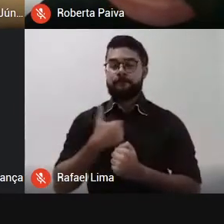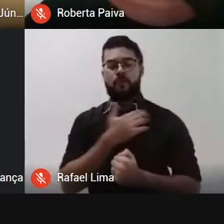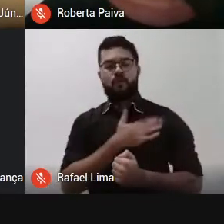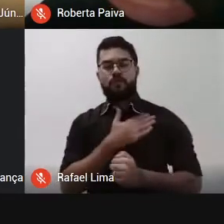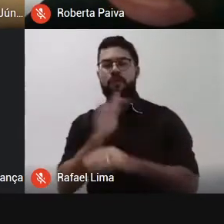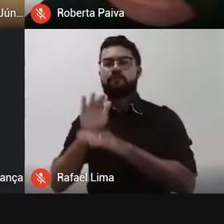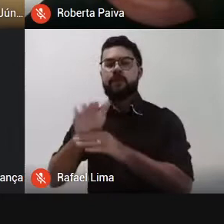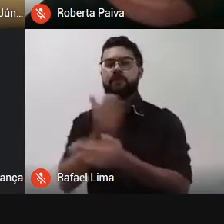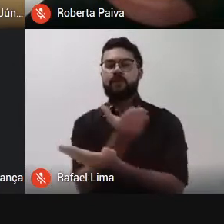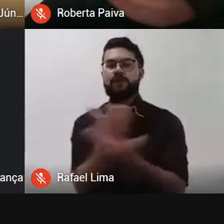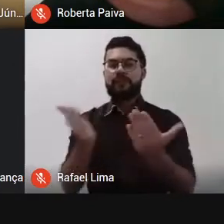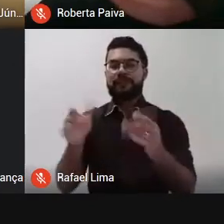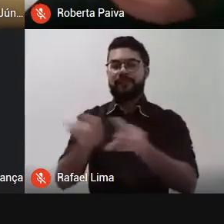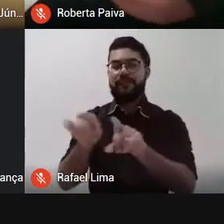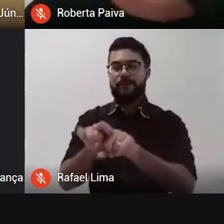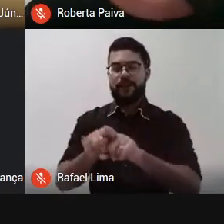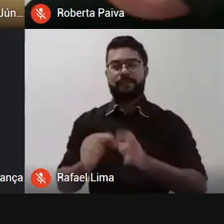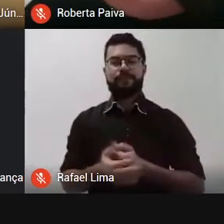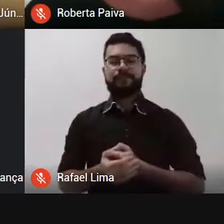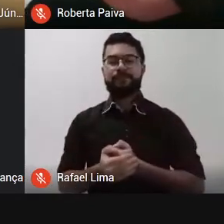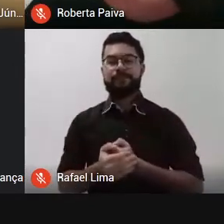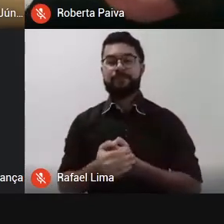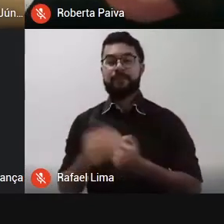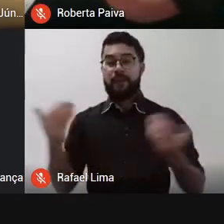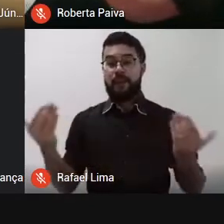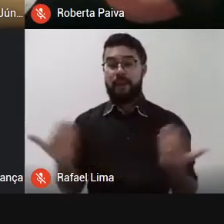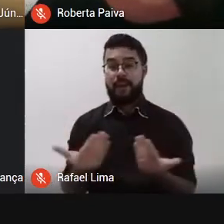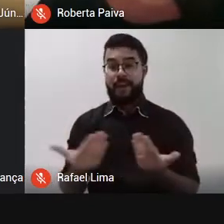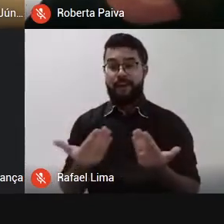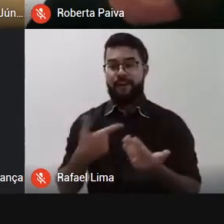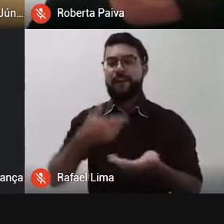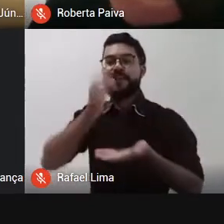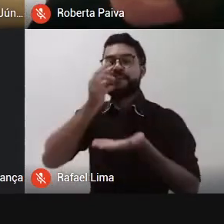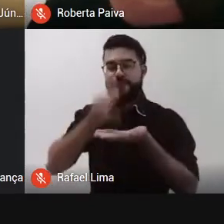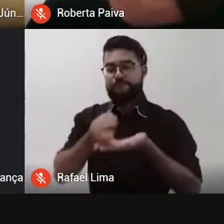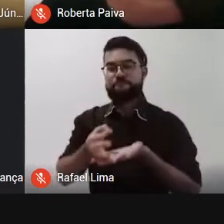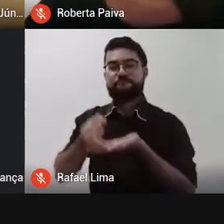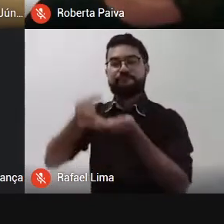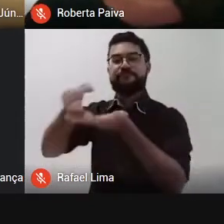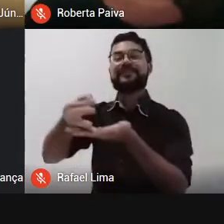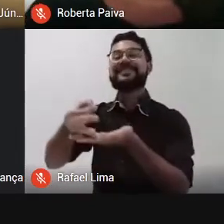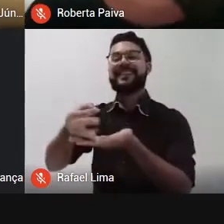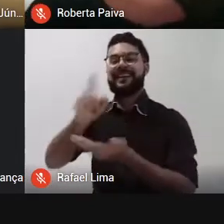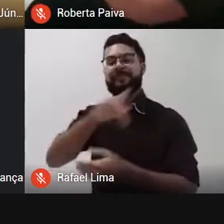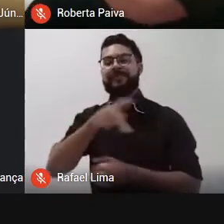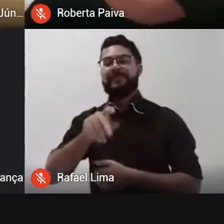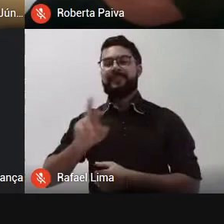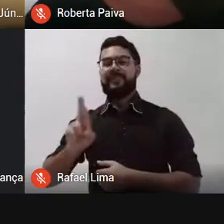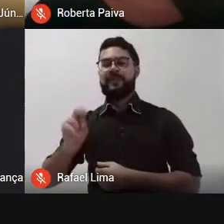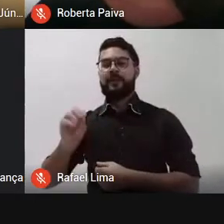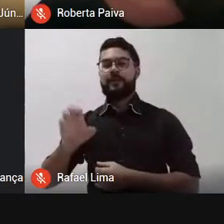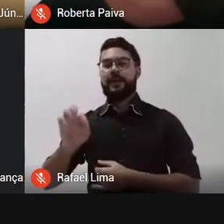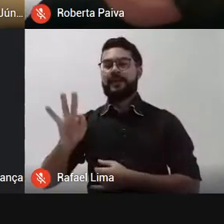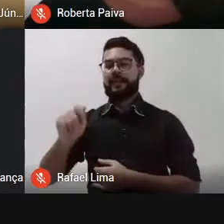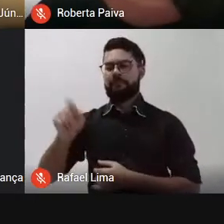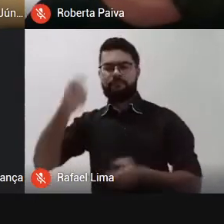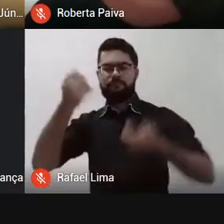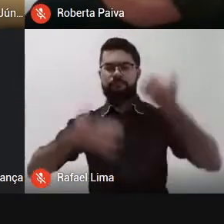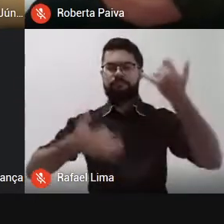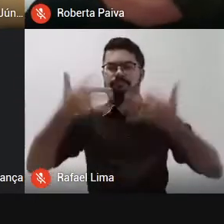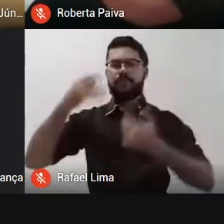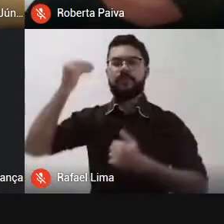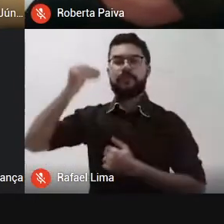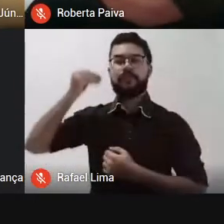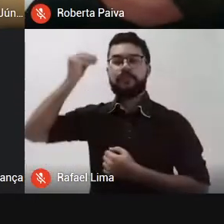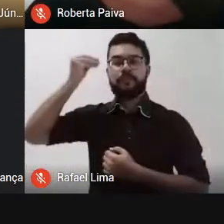vocês aí, e passo o café agora para a professora Roberta, que vai falar das experiências no IF